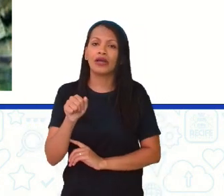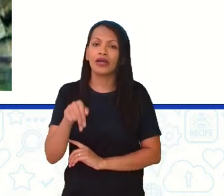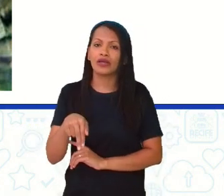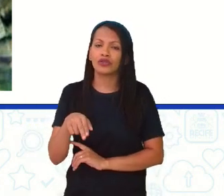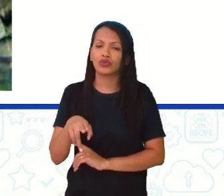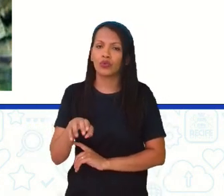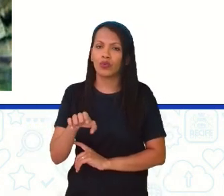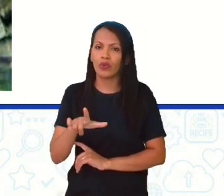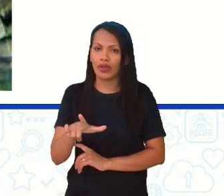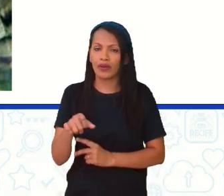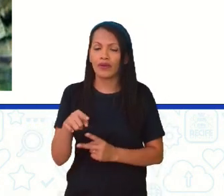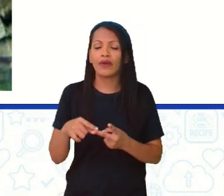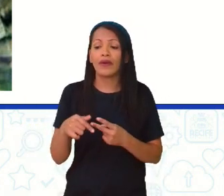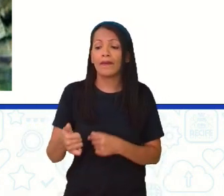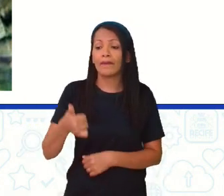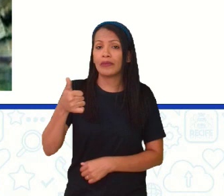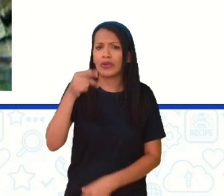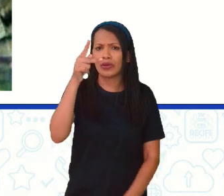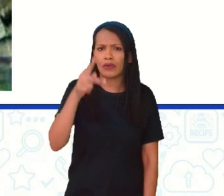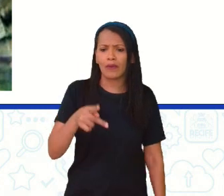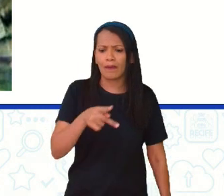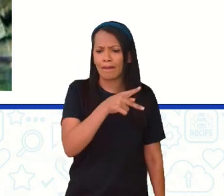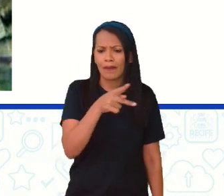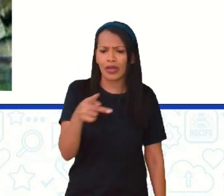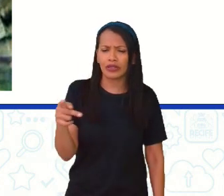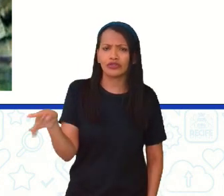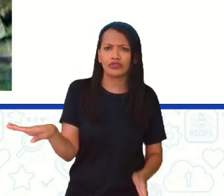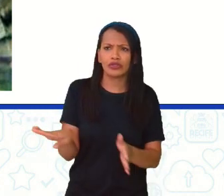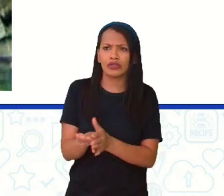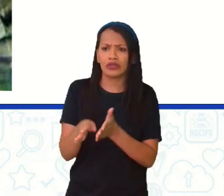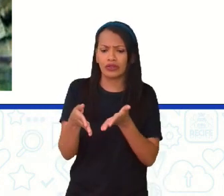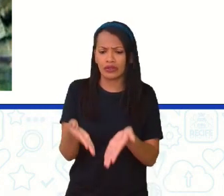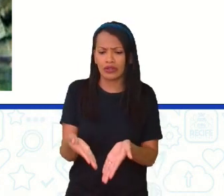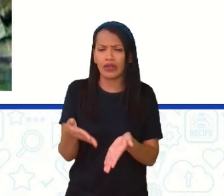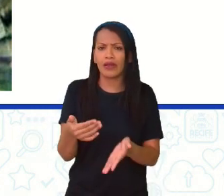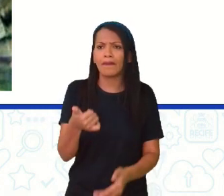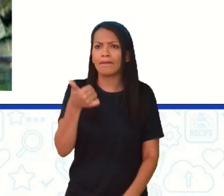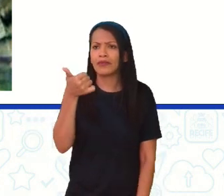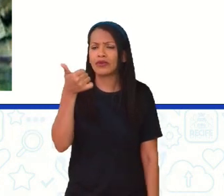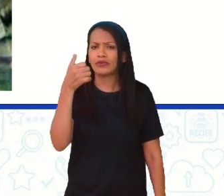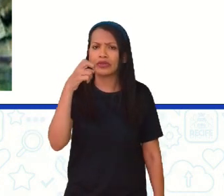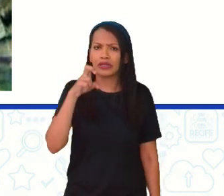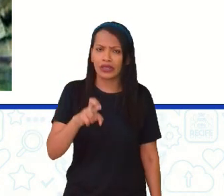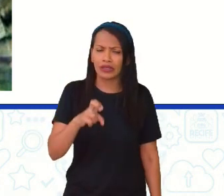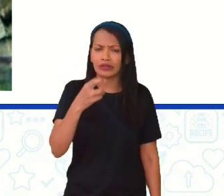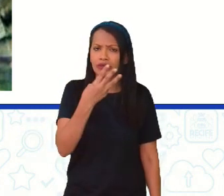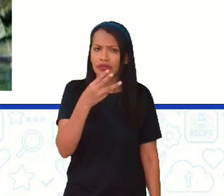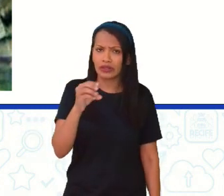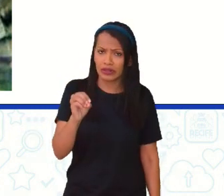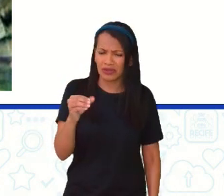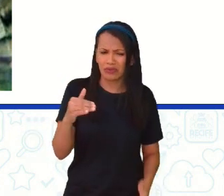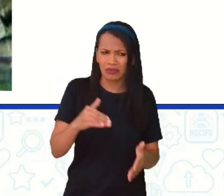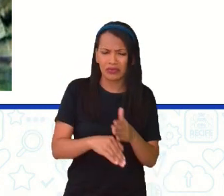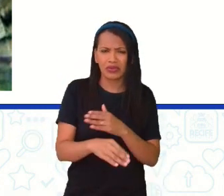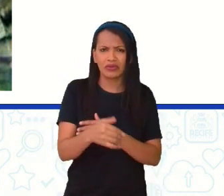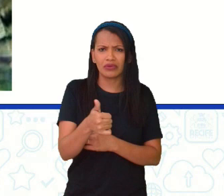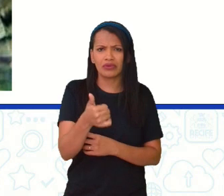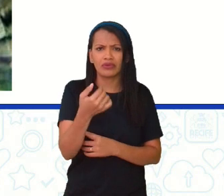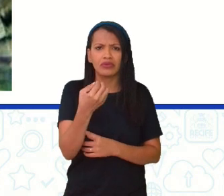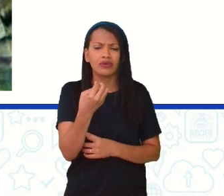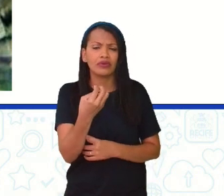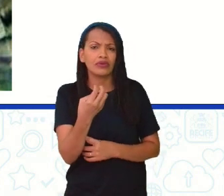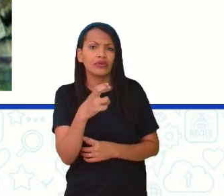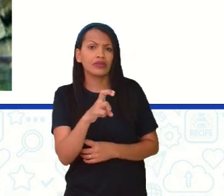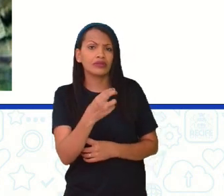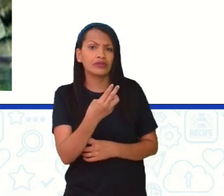os primeiros padres jesuítas a chegarem no Brasil, isso por volta de 1535, 1540. Então tá